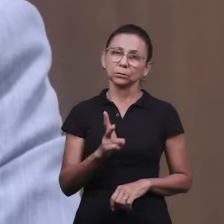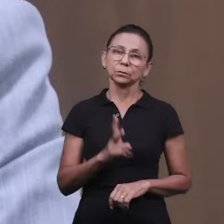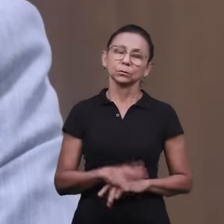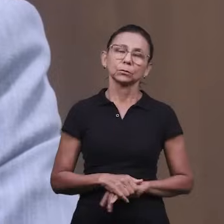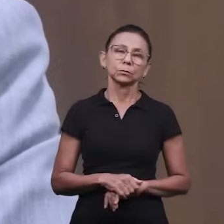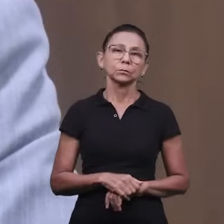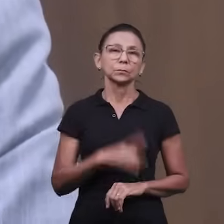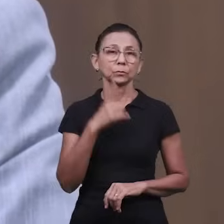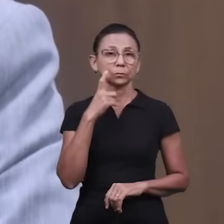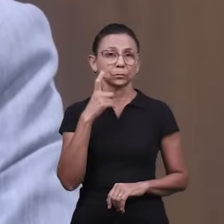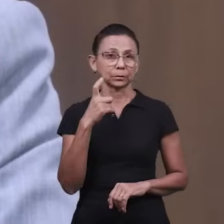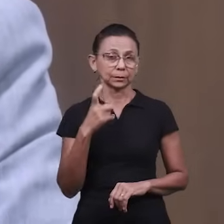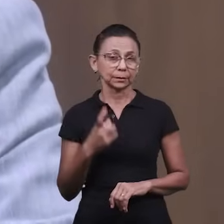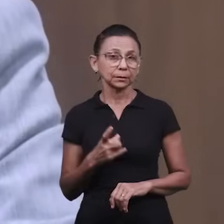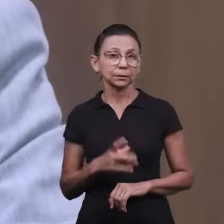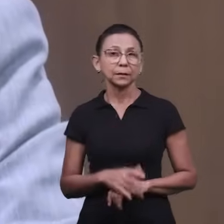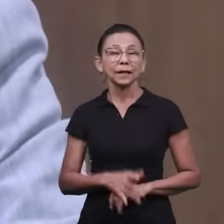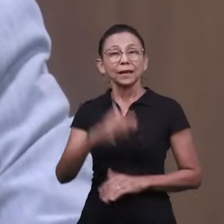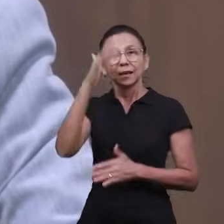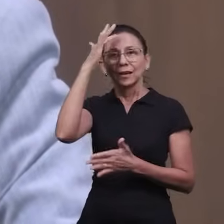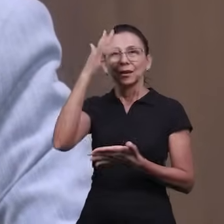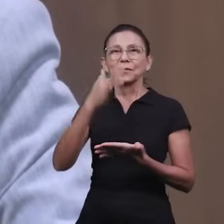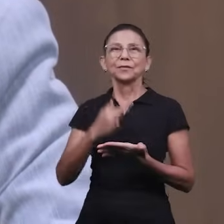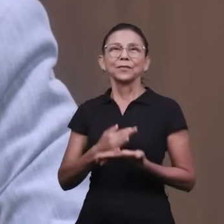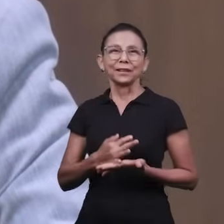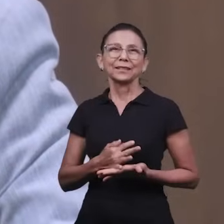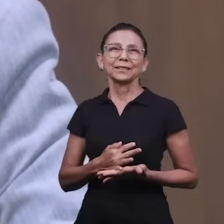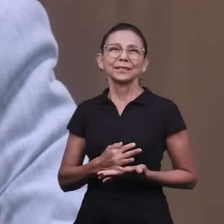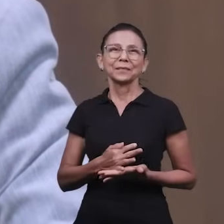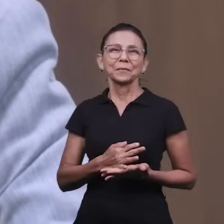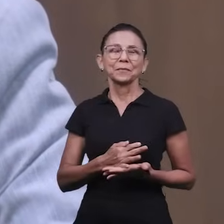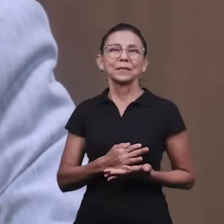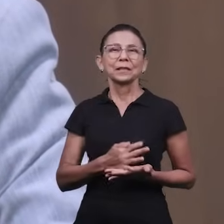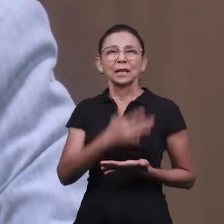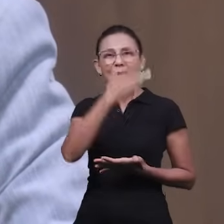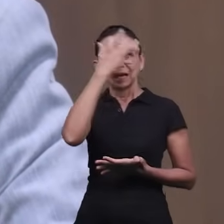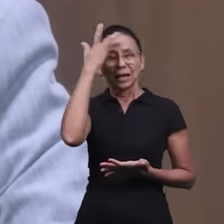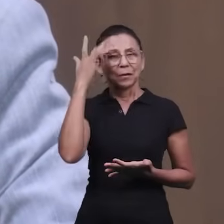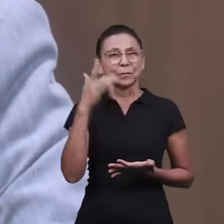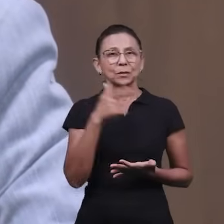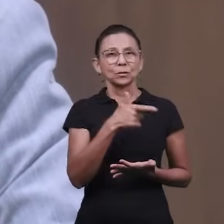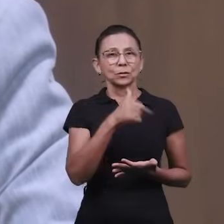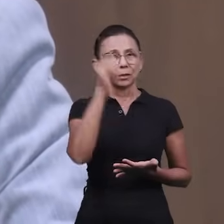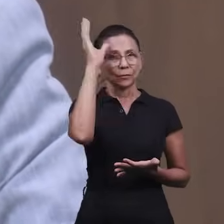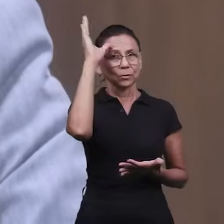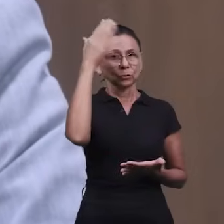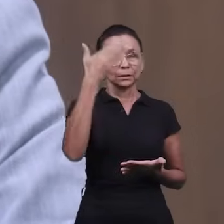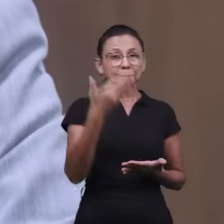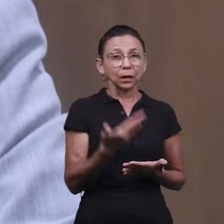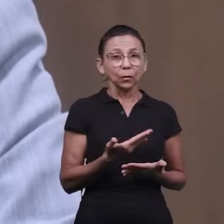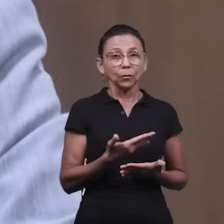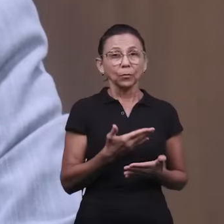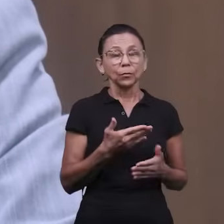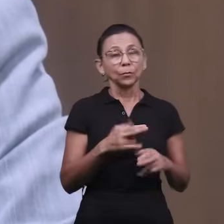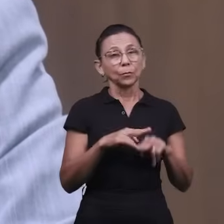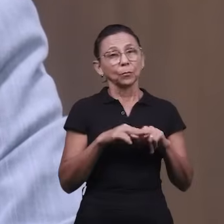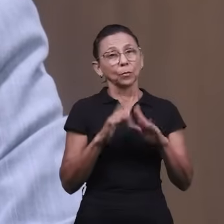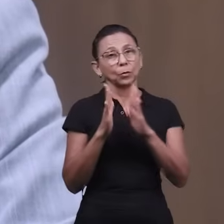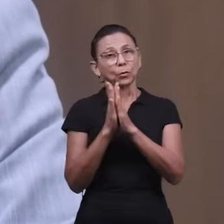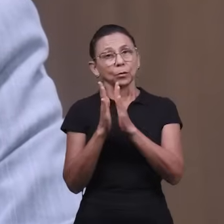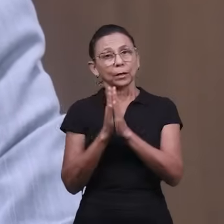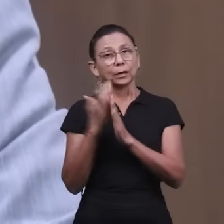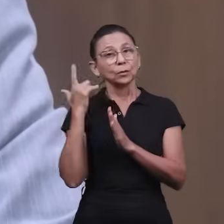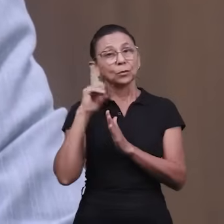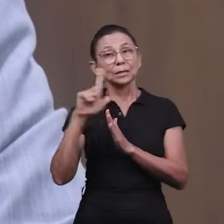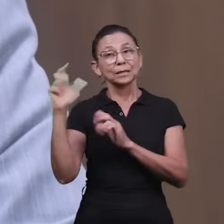que eu vejo interessante nisso tudo é a fé, né? A pessoa recebeu um benefício através da oração, alcançou a bênção do